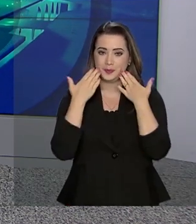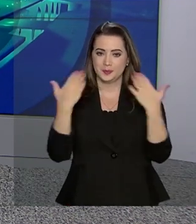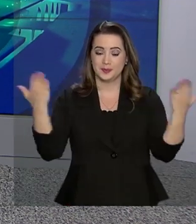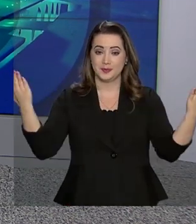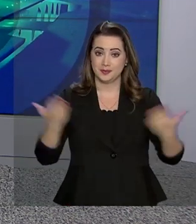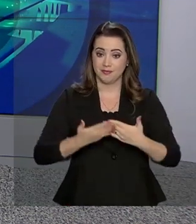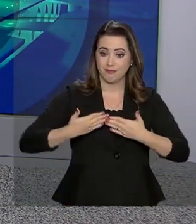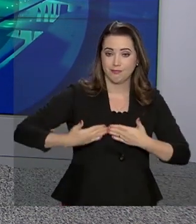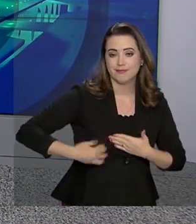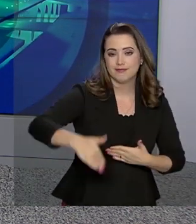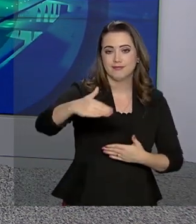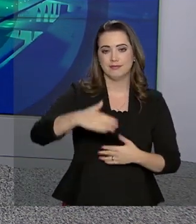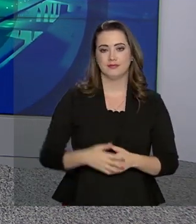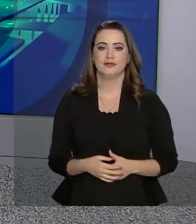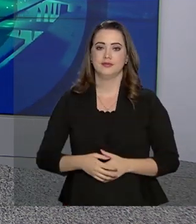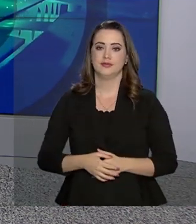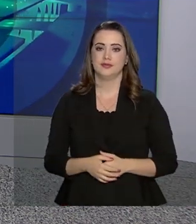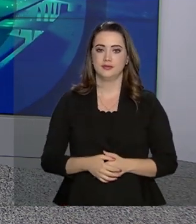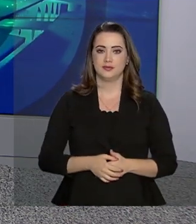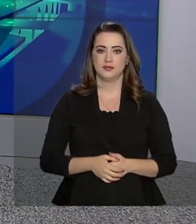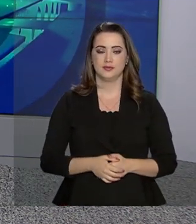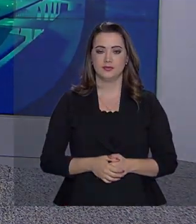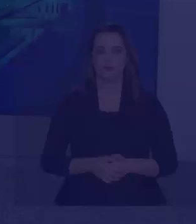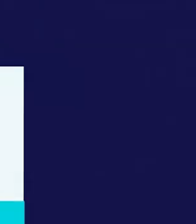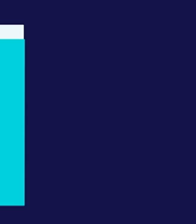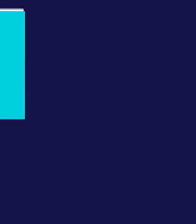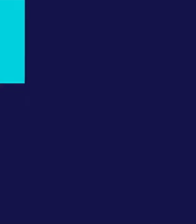O repórter NBR começa agora.